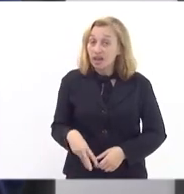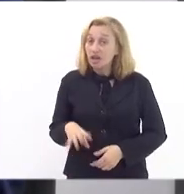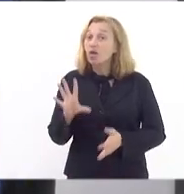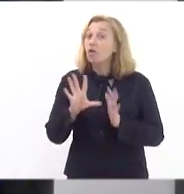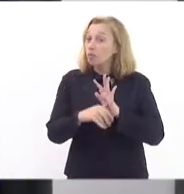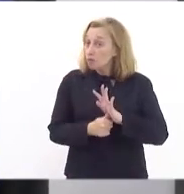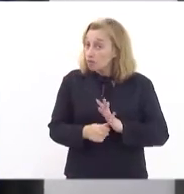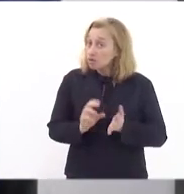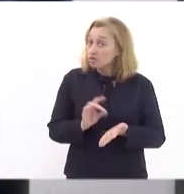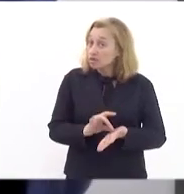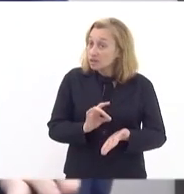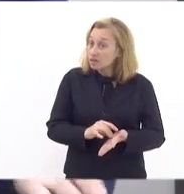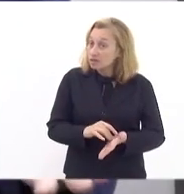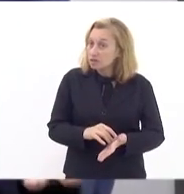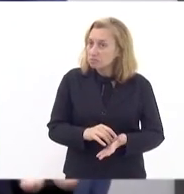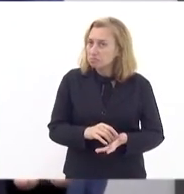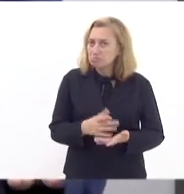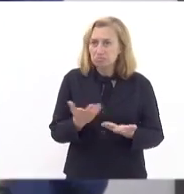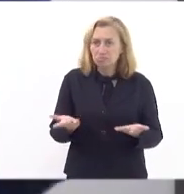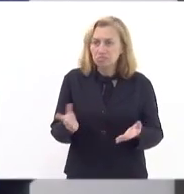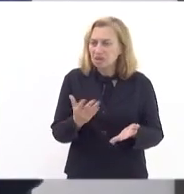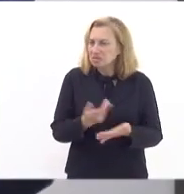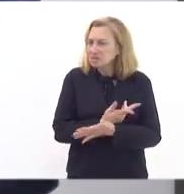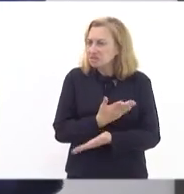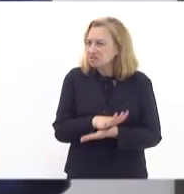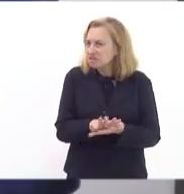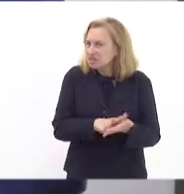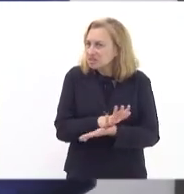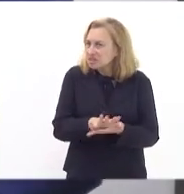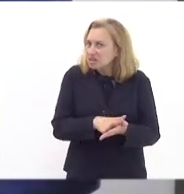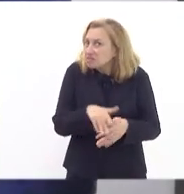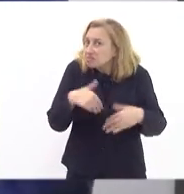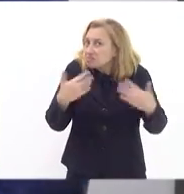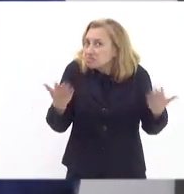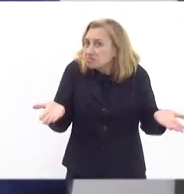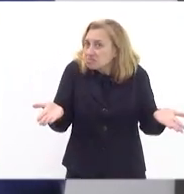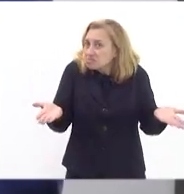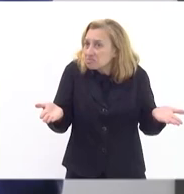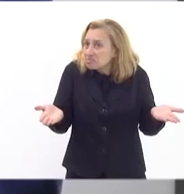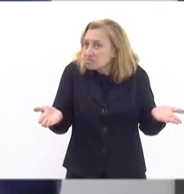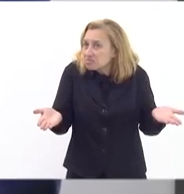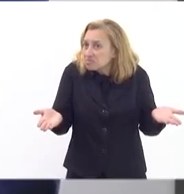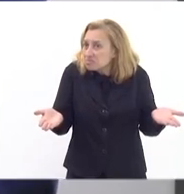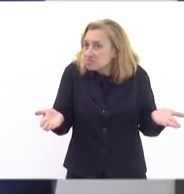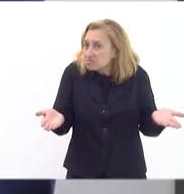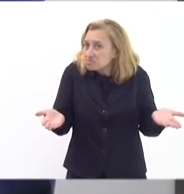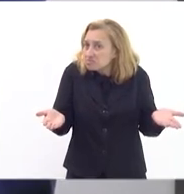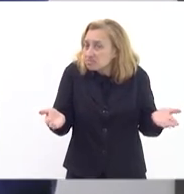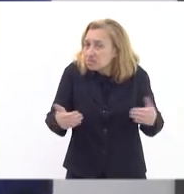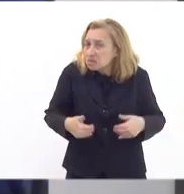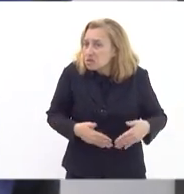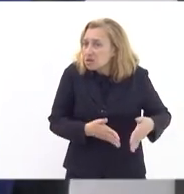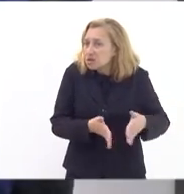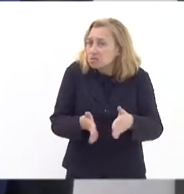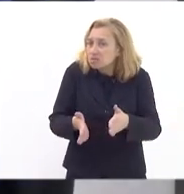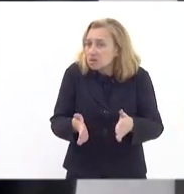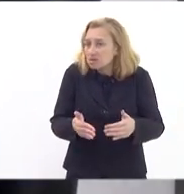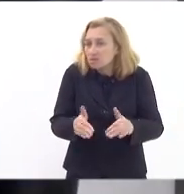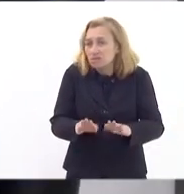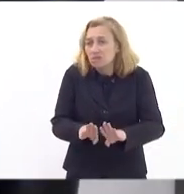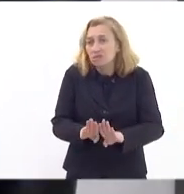essas vigas e ficou por isso mesmo É claro que automaticamente tá aí o caminho aberto